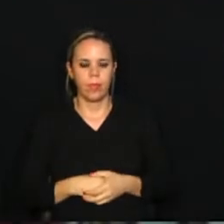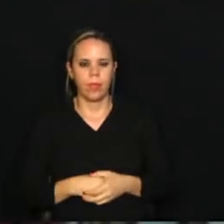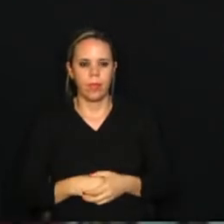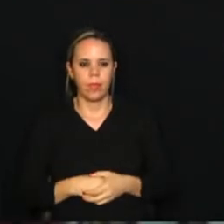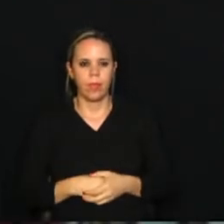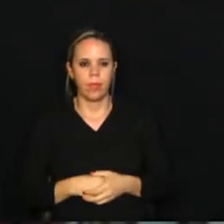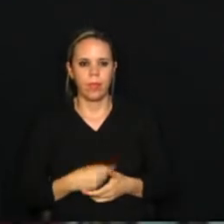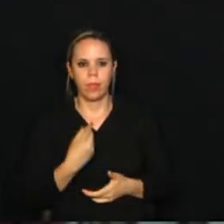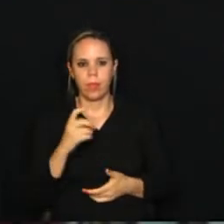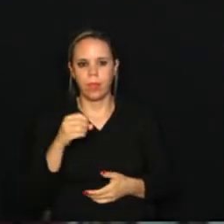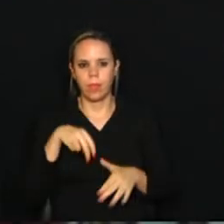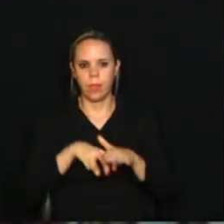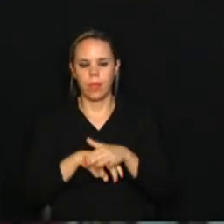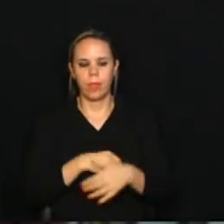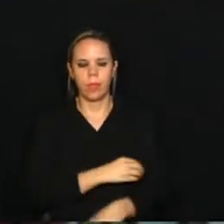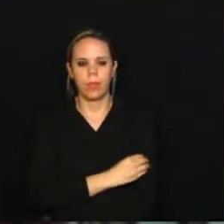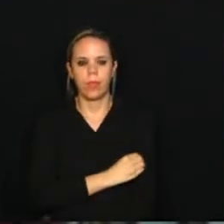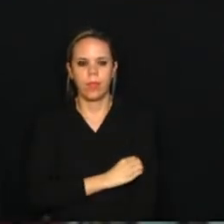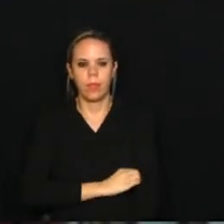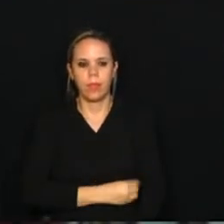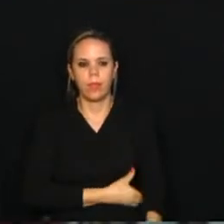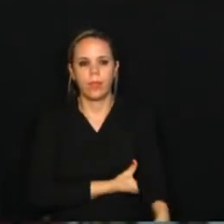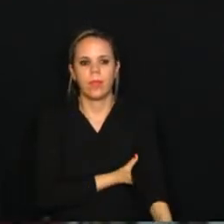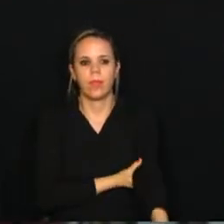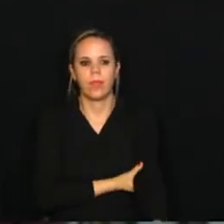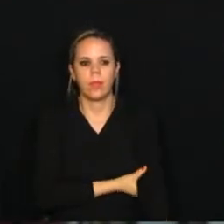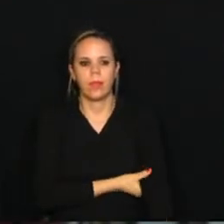Dessas 10,